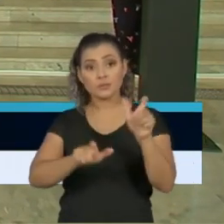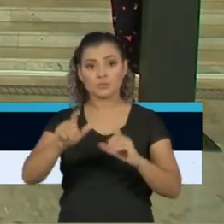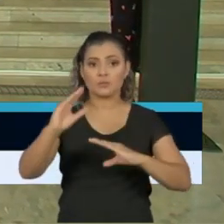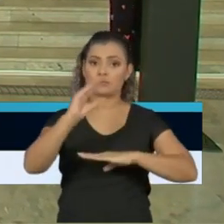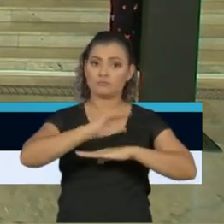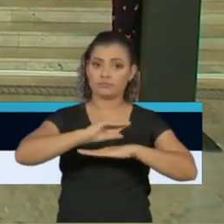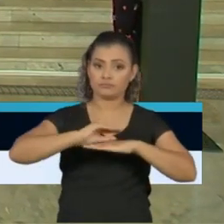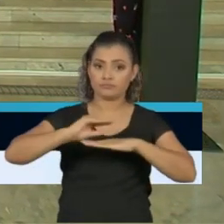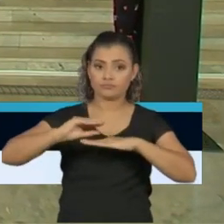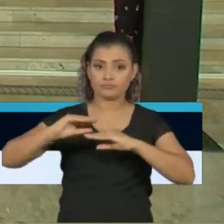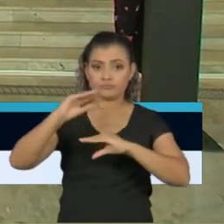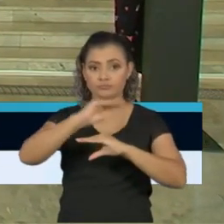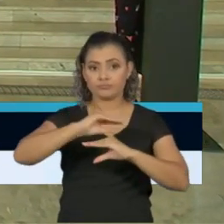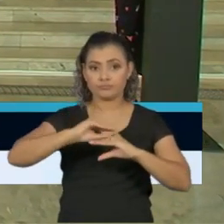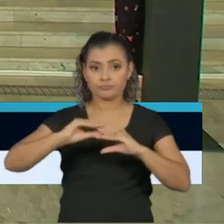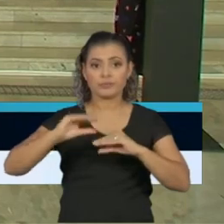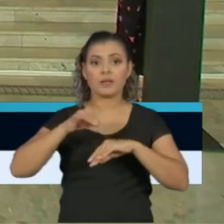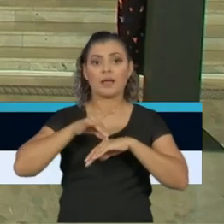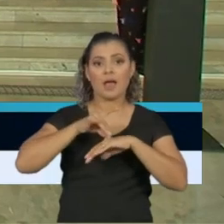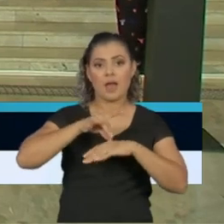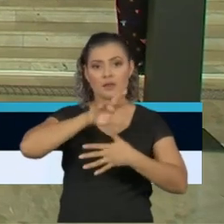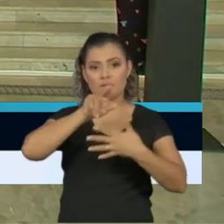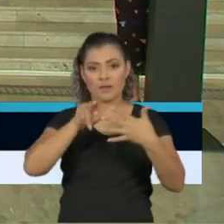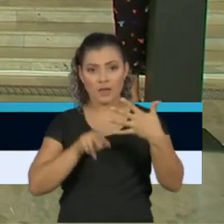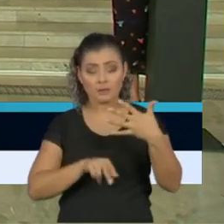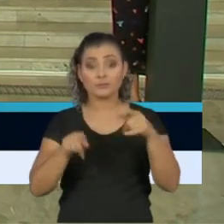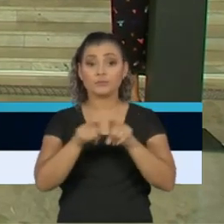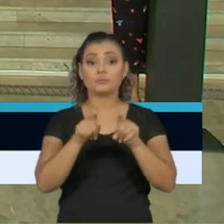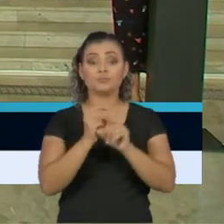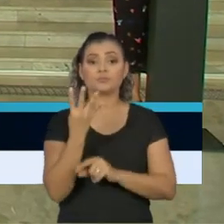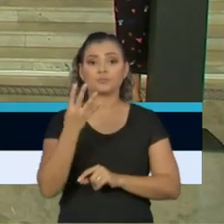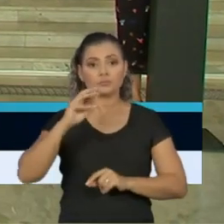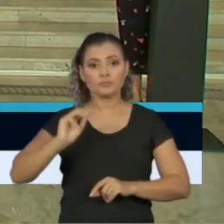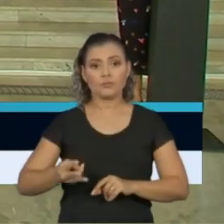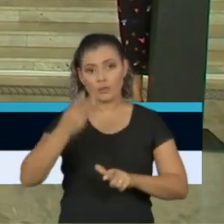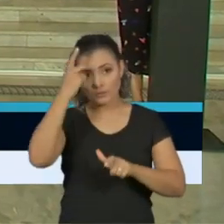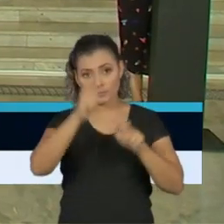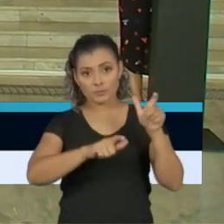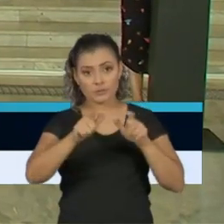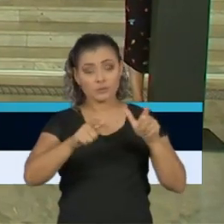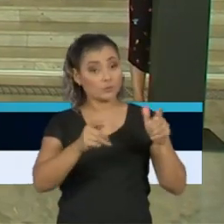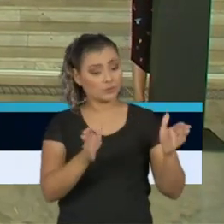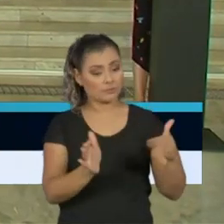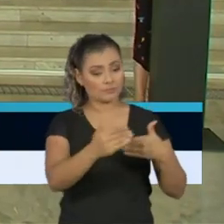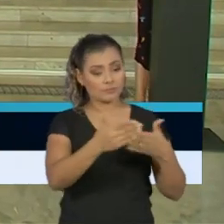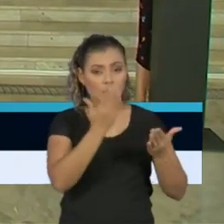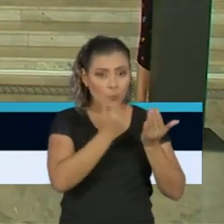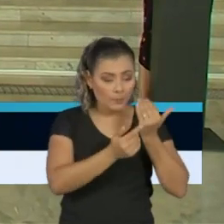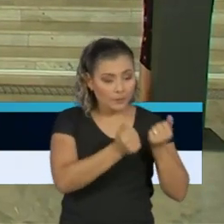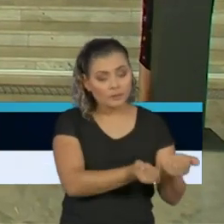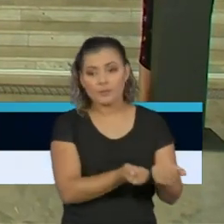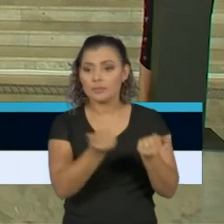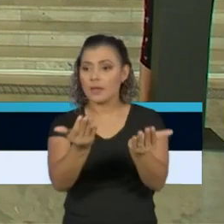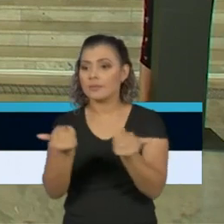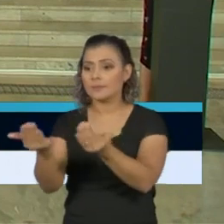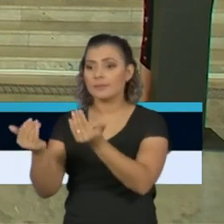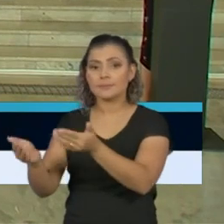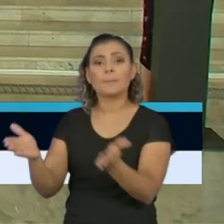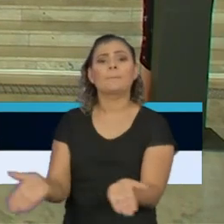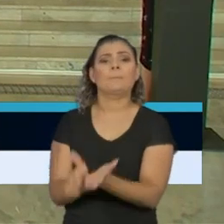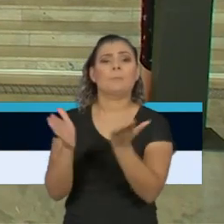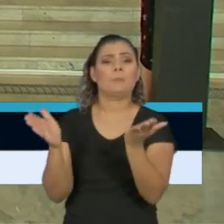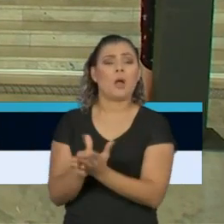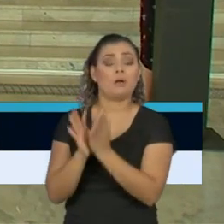proteínas, e essa cesta deverá ser distribuída para 4 milhões de pessoas que vivem em situação de extrema pobreza